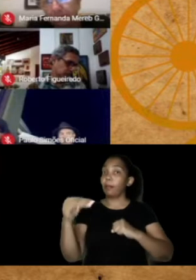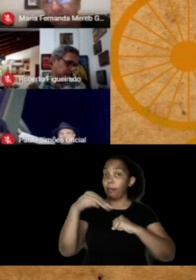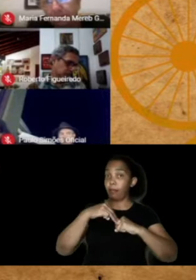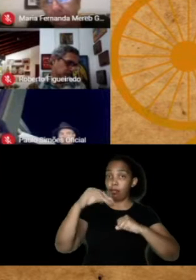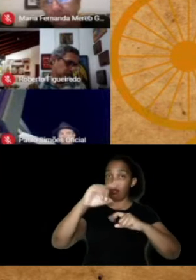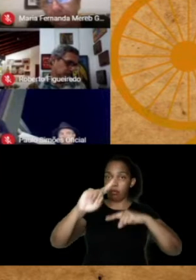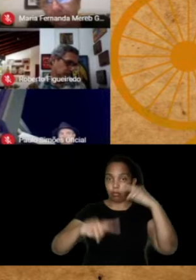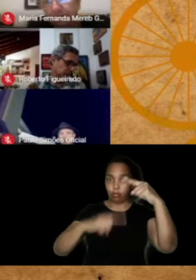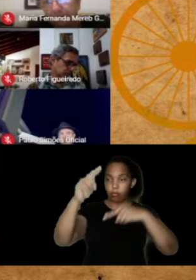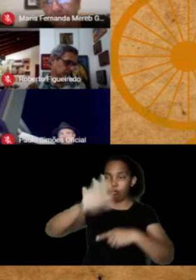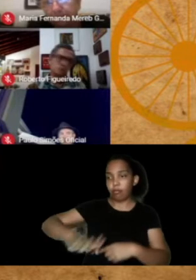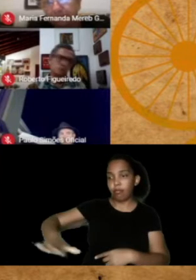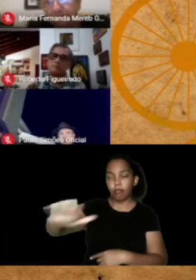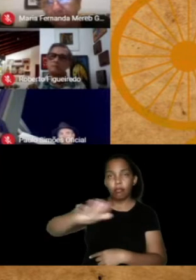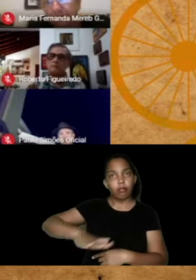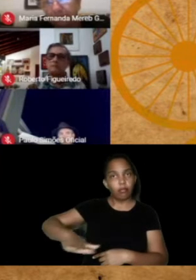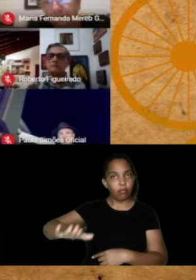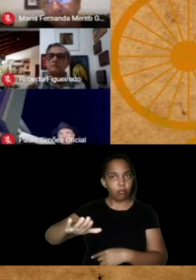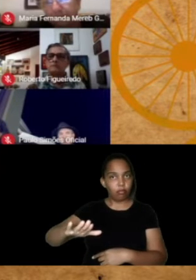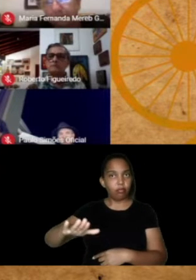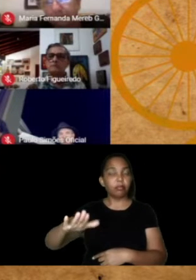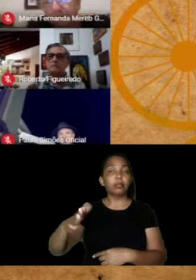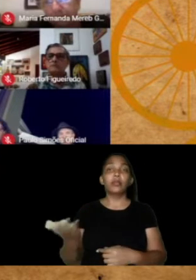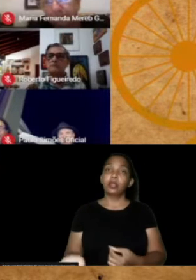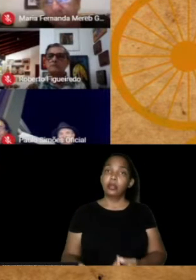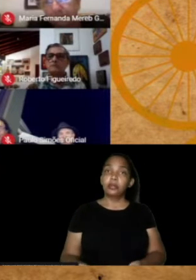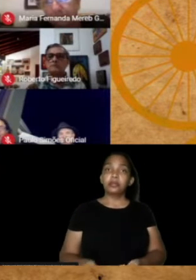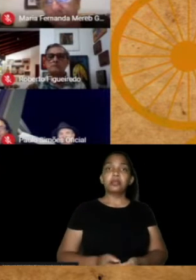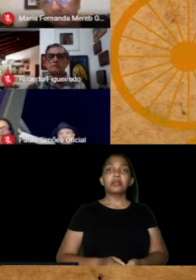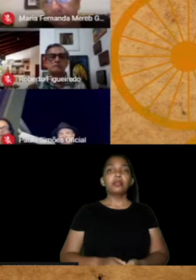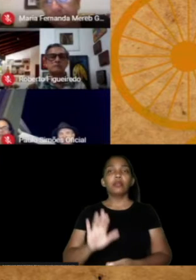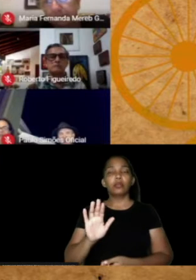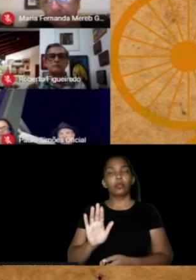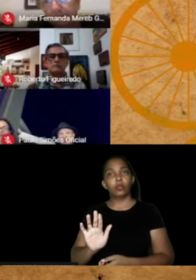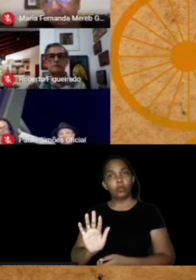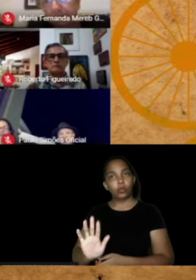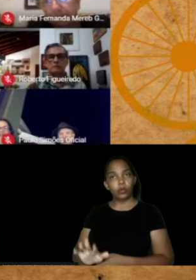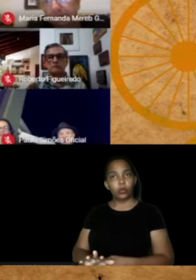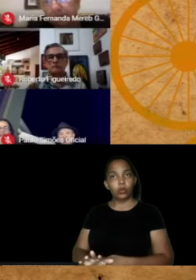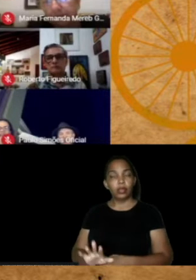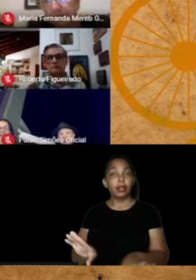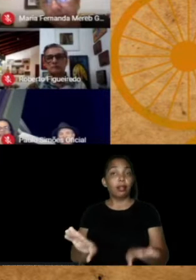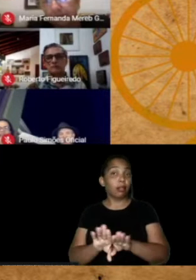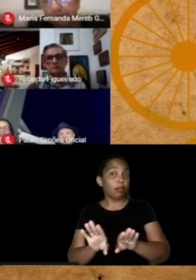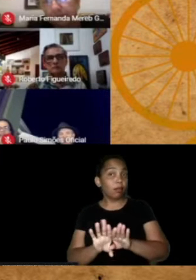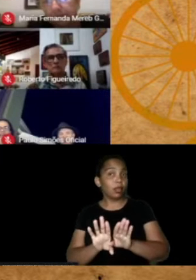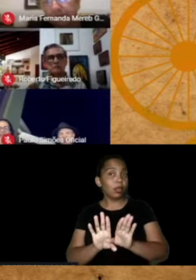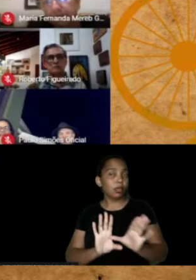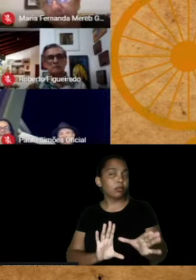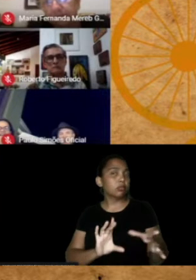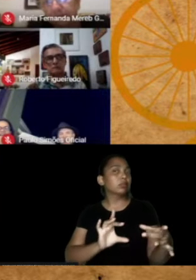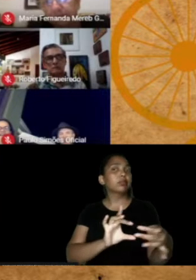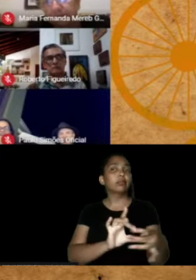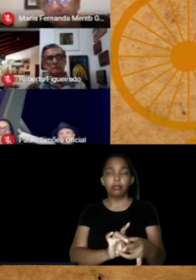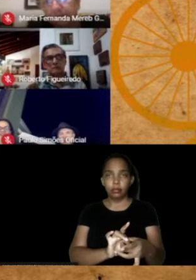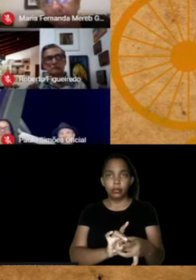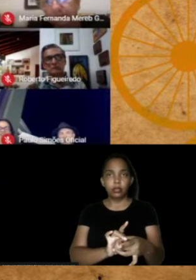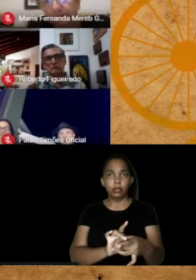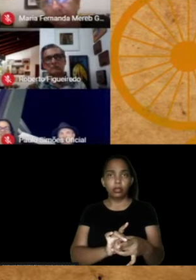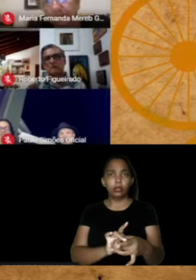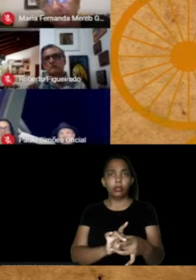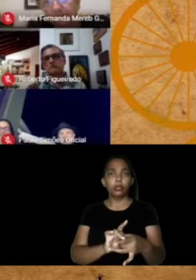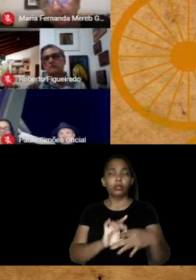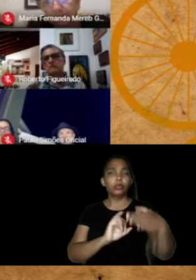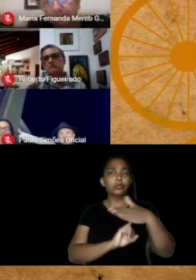pela Universidade Católica Dom Bosco e associada efetiva e atual presidente do Instituto Histórico